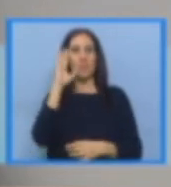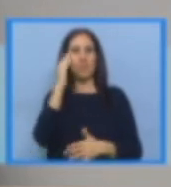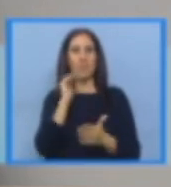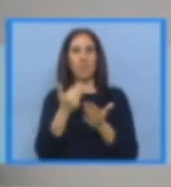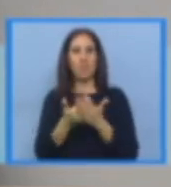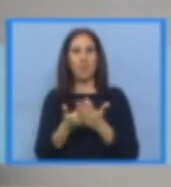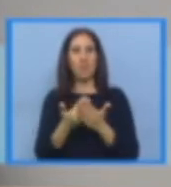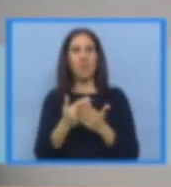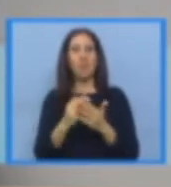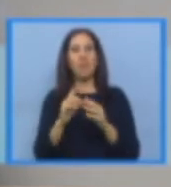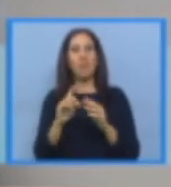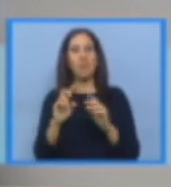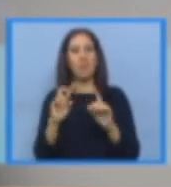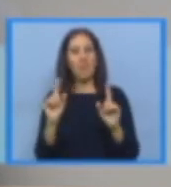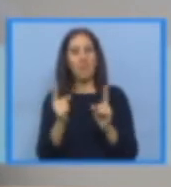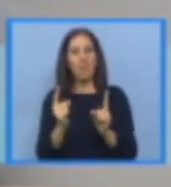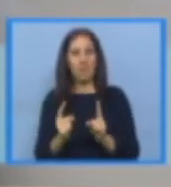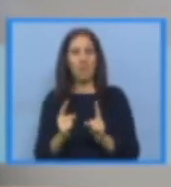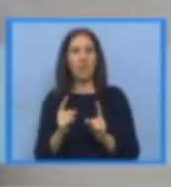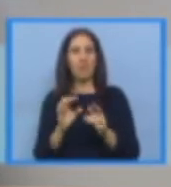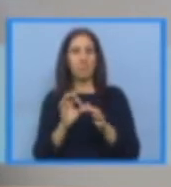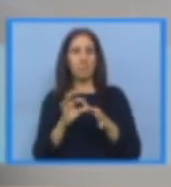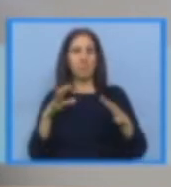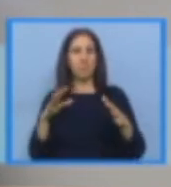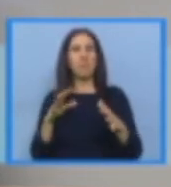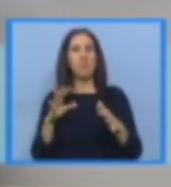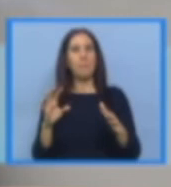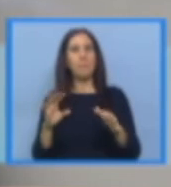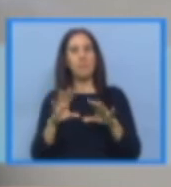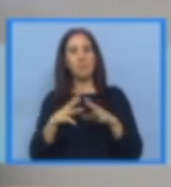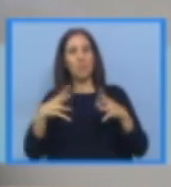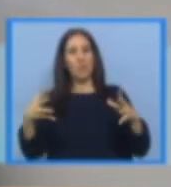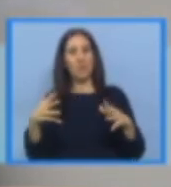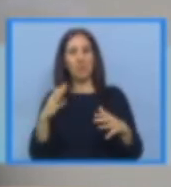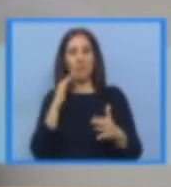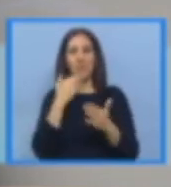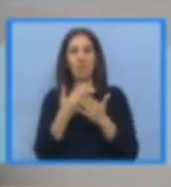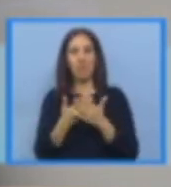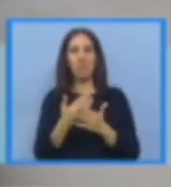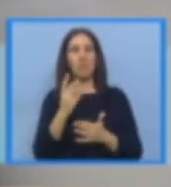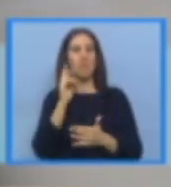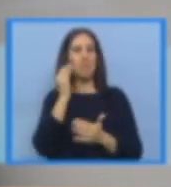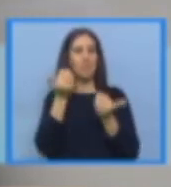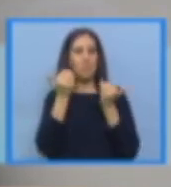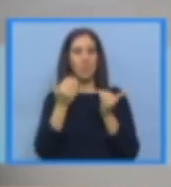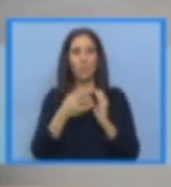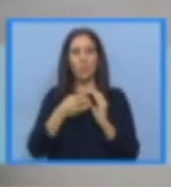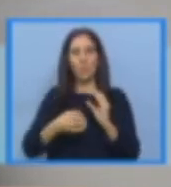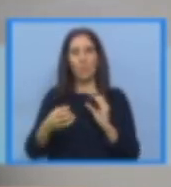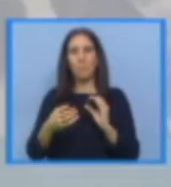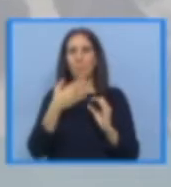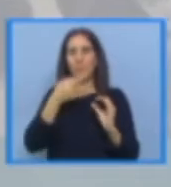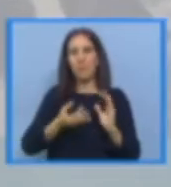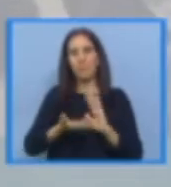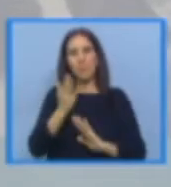contextualizando num quadro maior para eles também começarem a perceber que a sua informação tem que estar mais completa. E